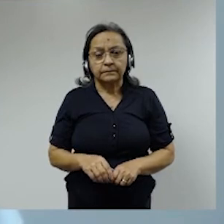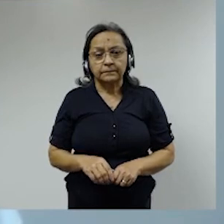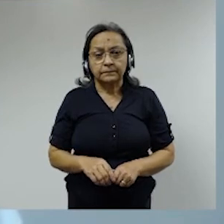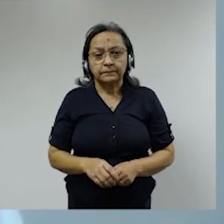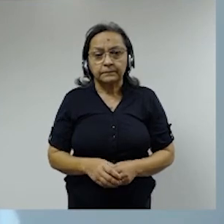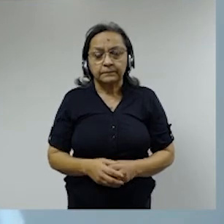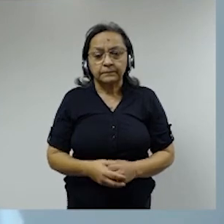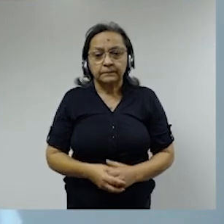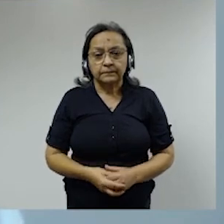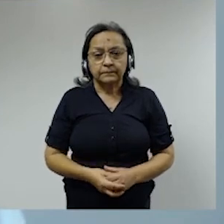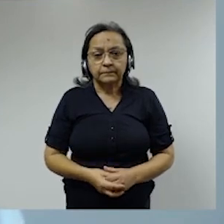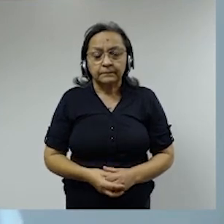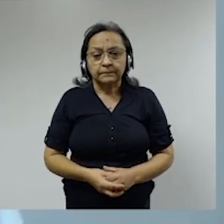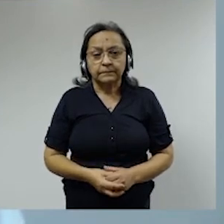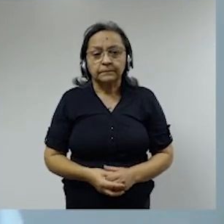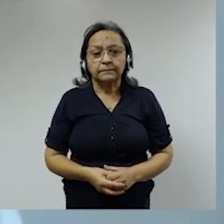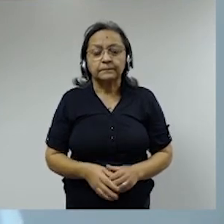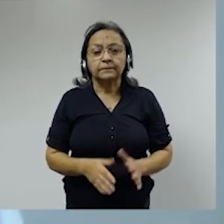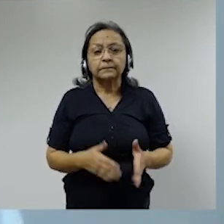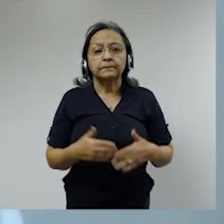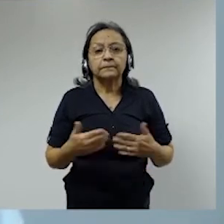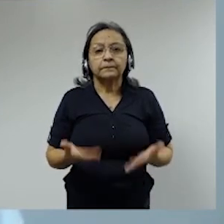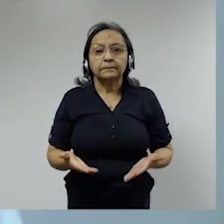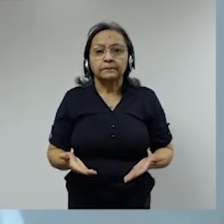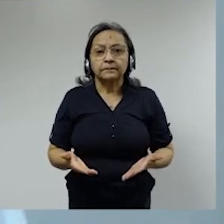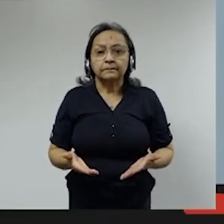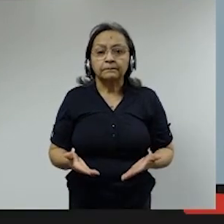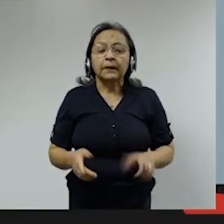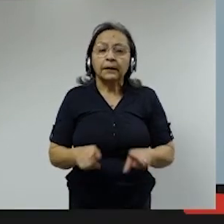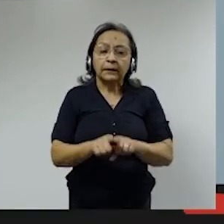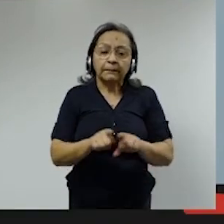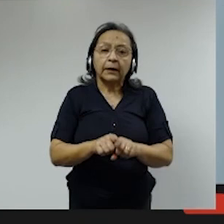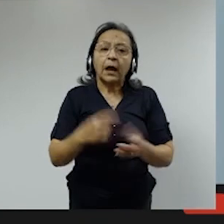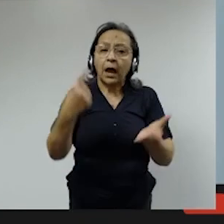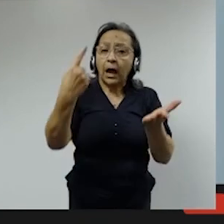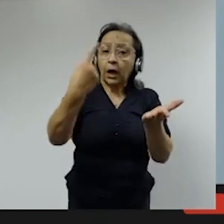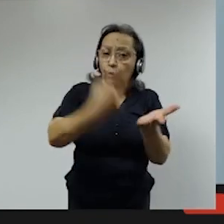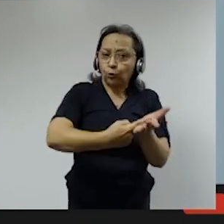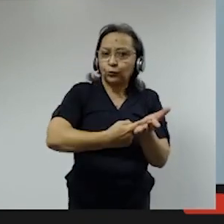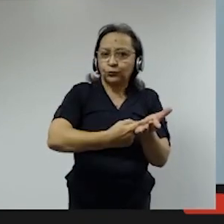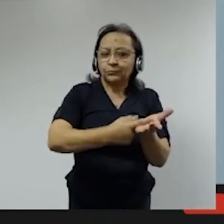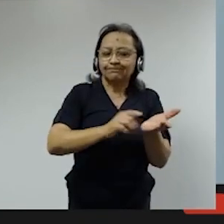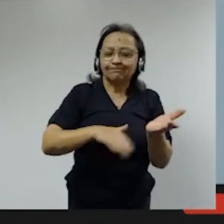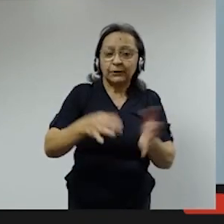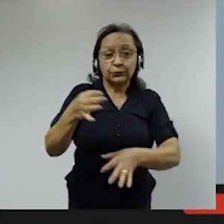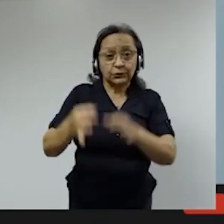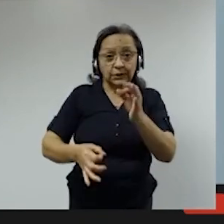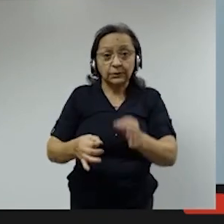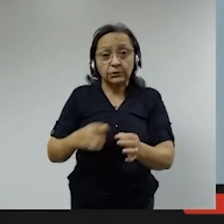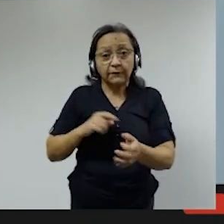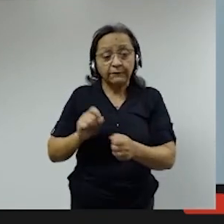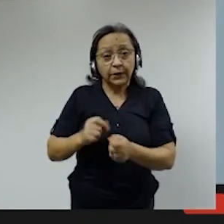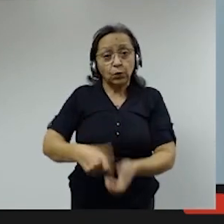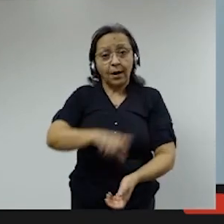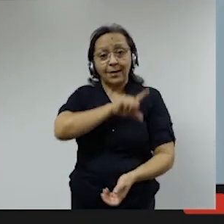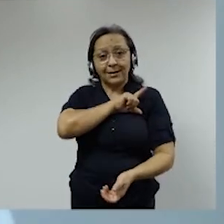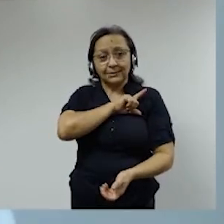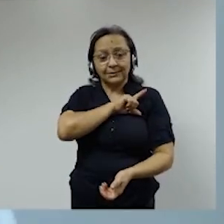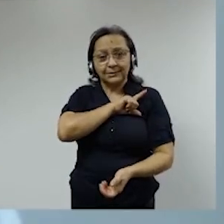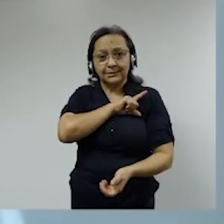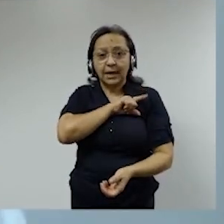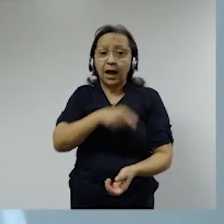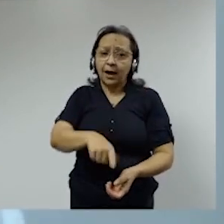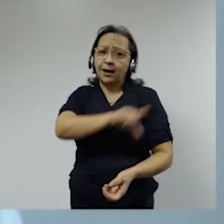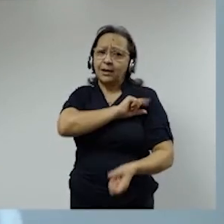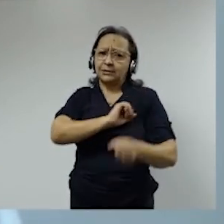6 minutos. Tá. A questão dos acordos judiciais firmados anteriormente à